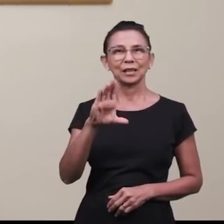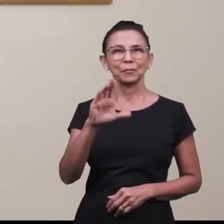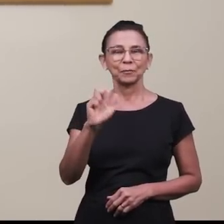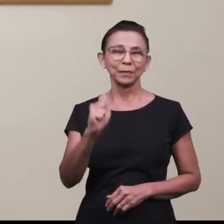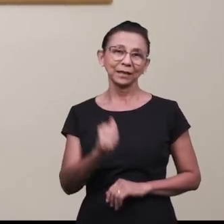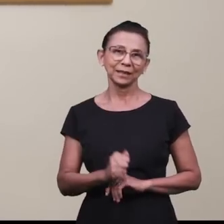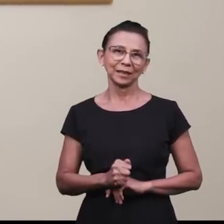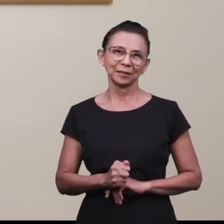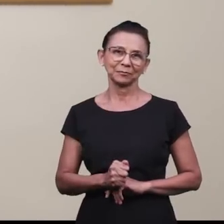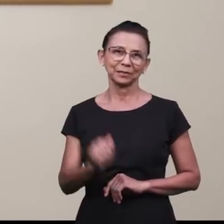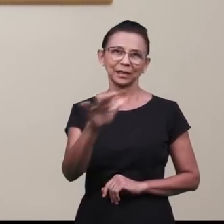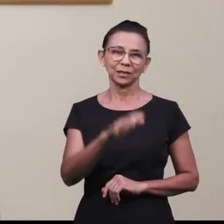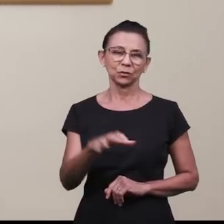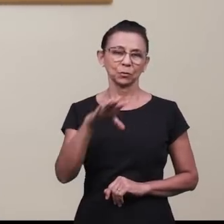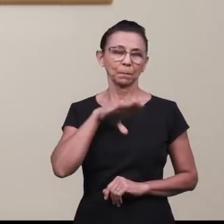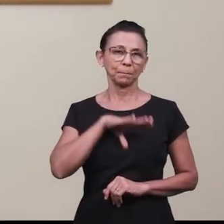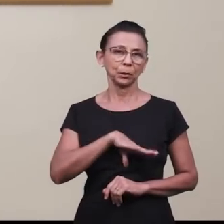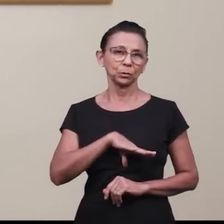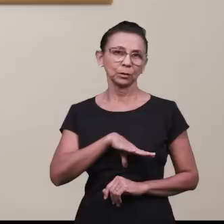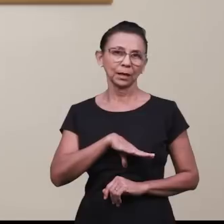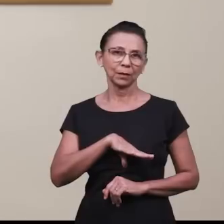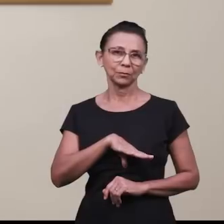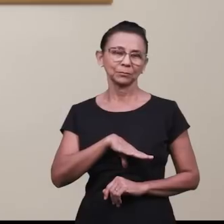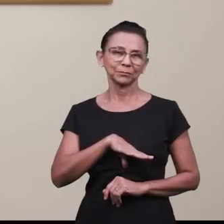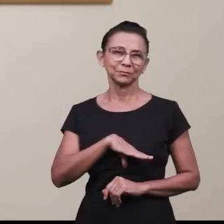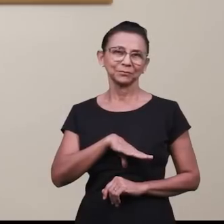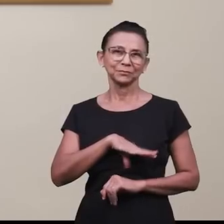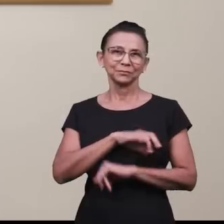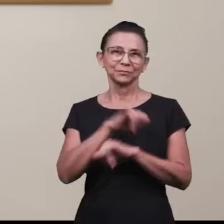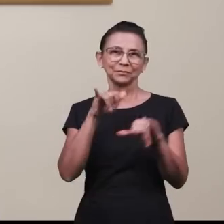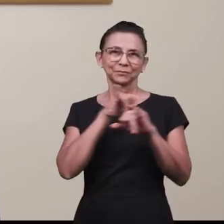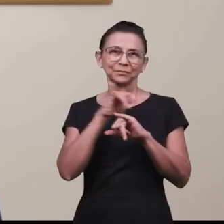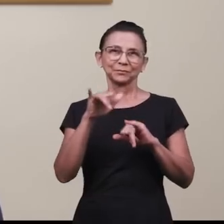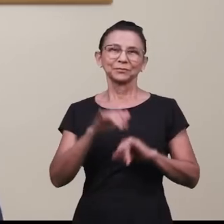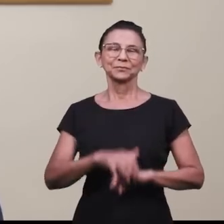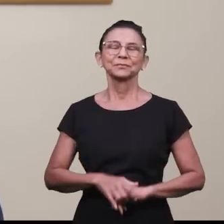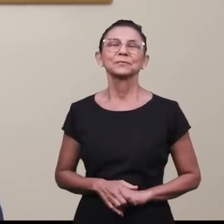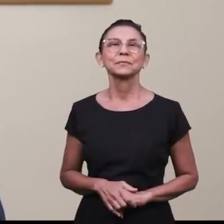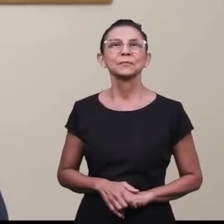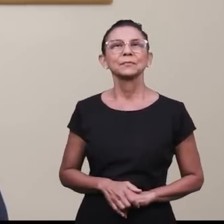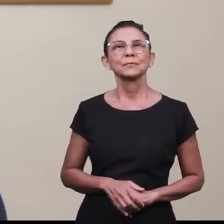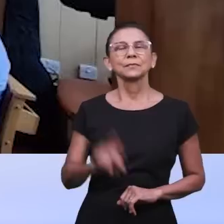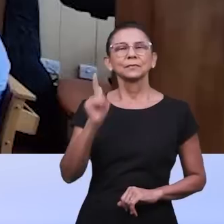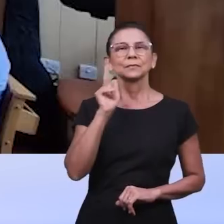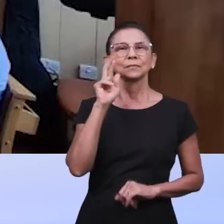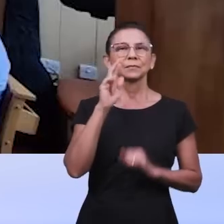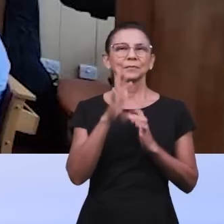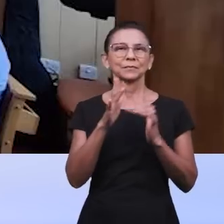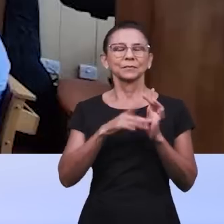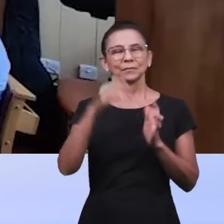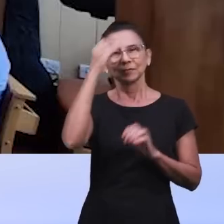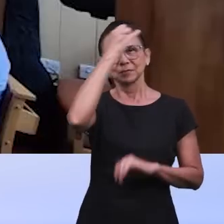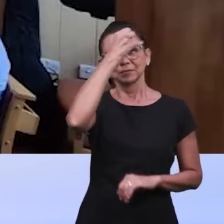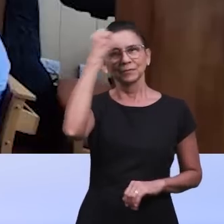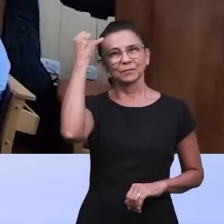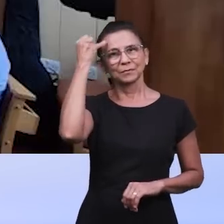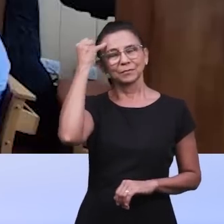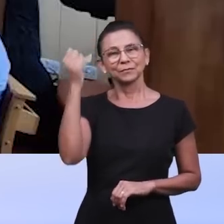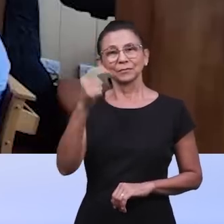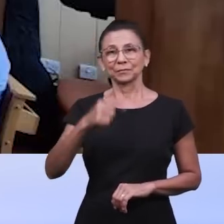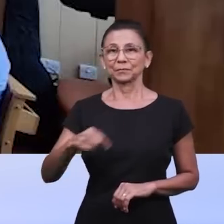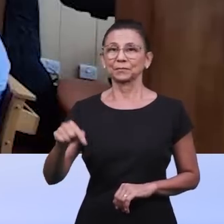edição do Manaí News com os eventos da Inglaterra, onde neste final de semana houve um culto especial de batismo na igreja de